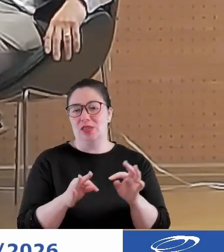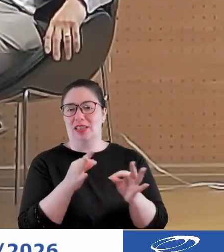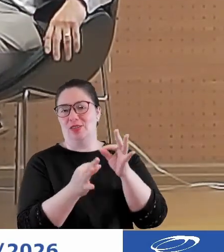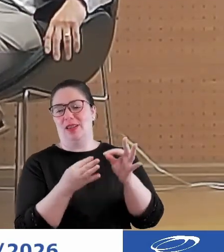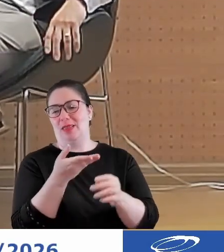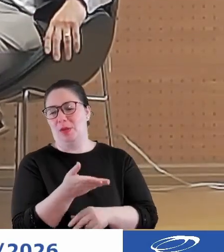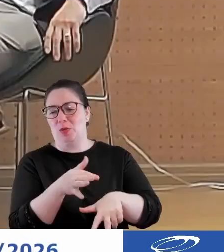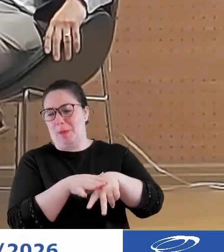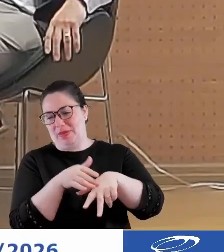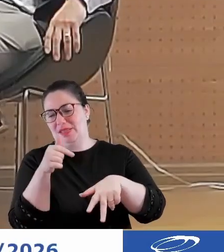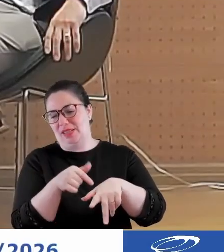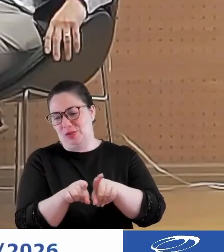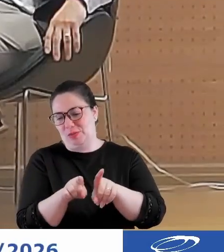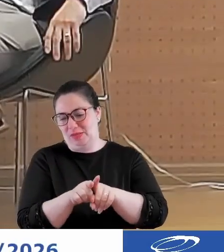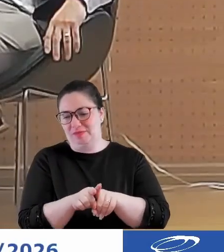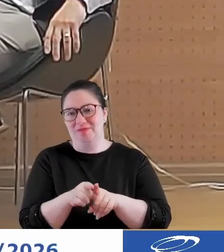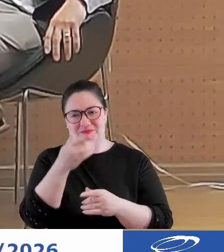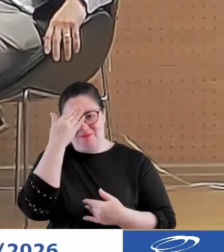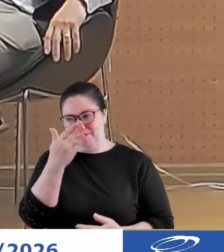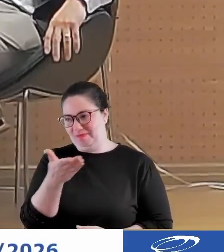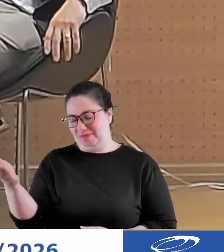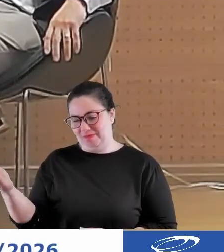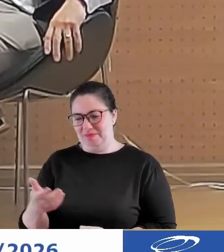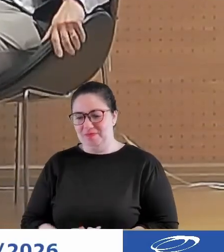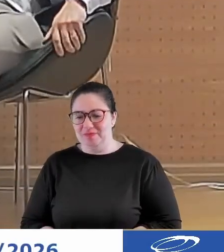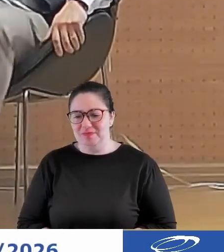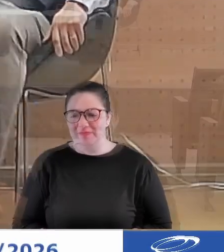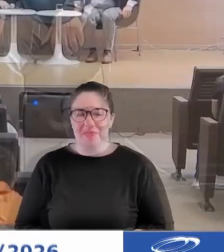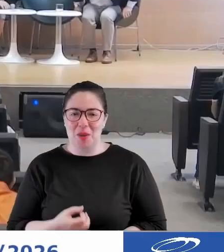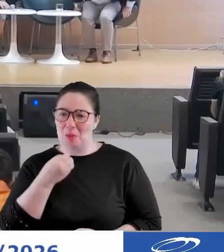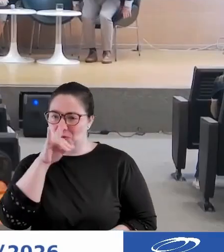tratamento, né? Então, obrigado a todos. Obrigada, gente. Bom dia.